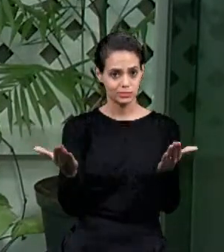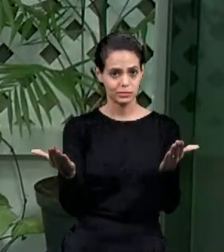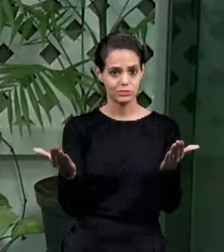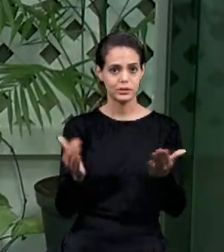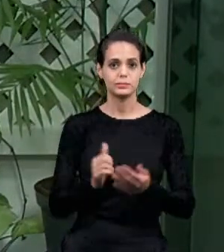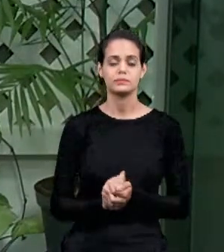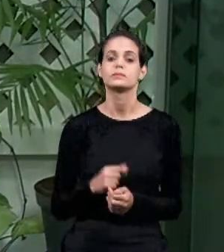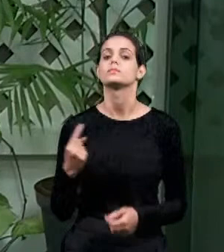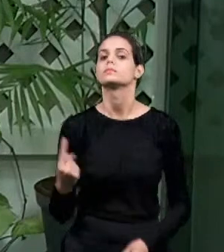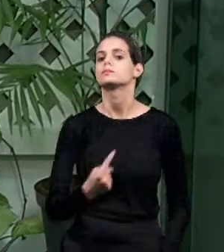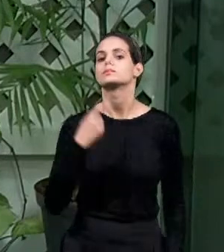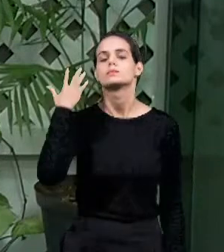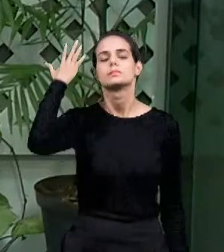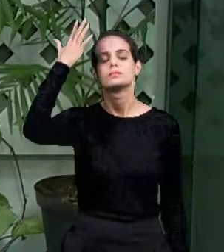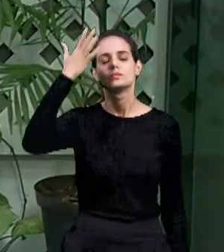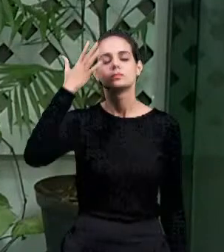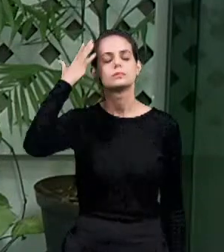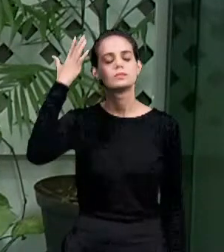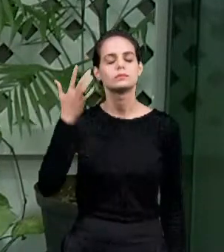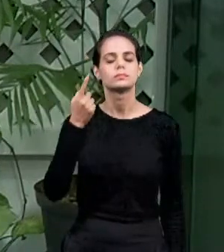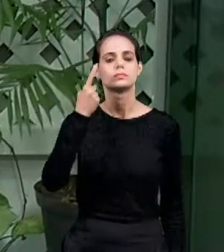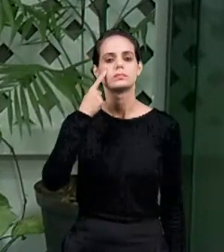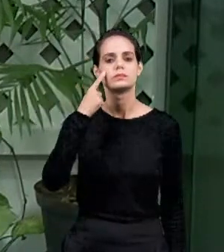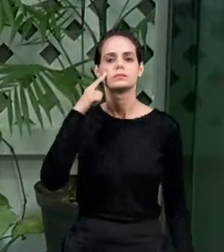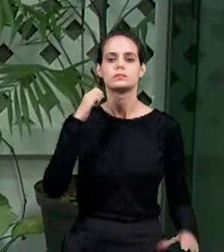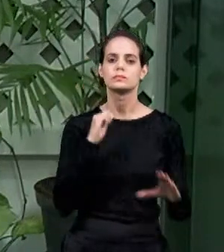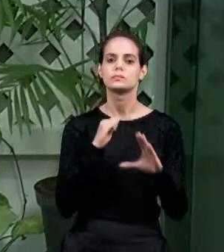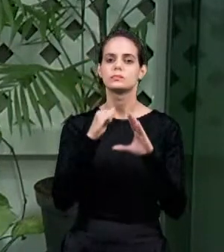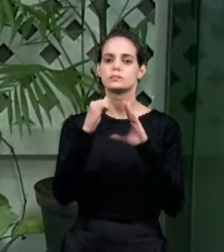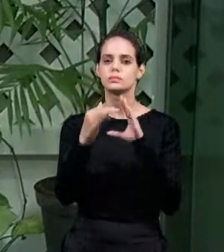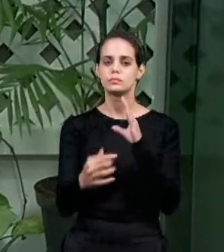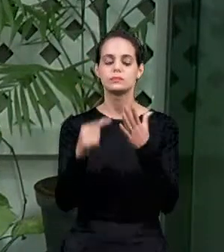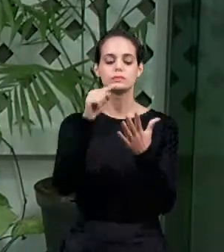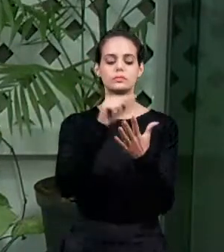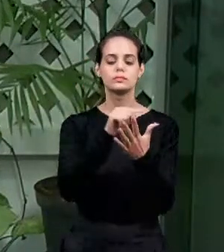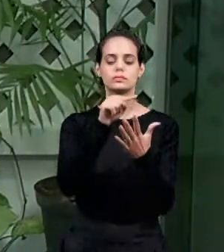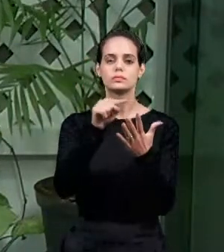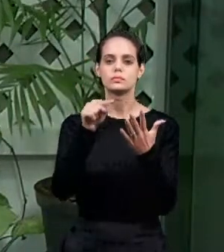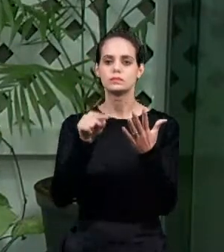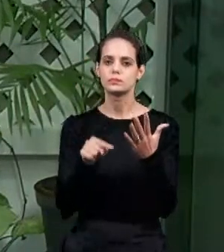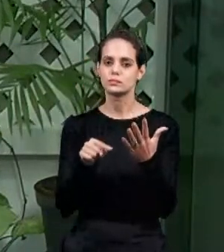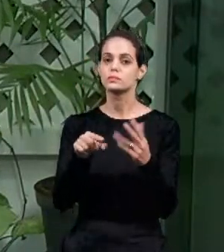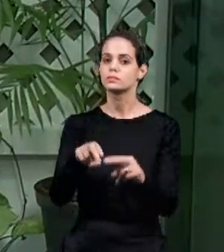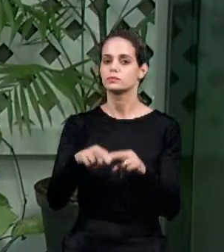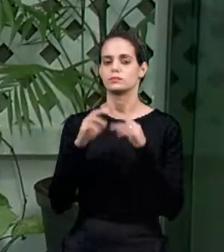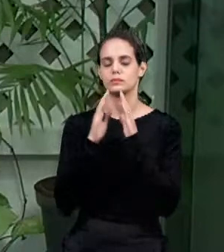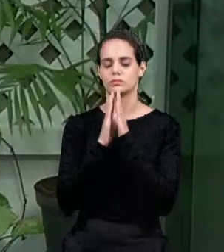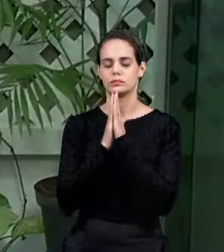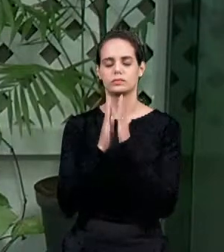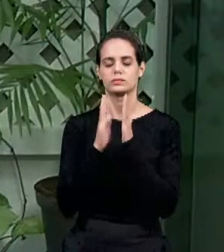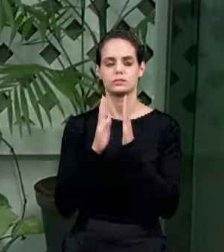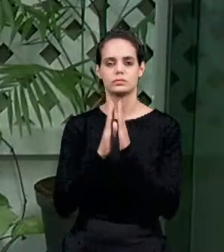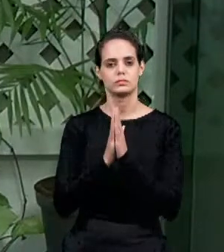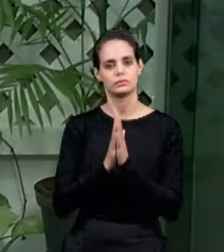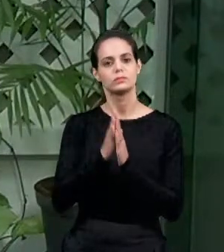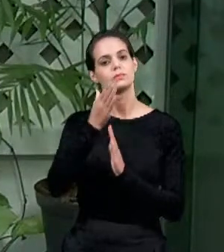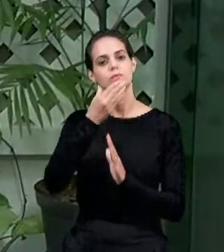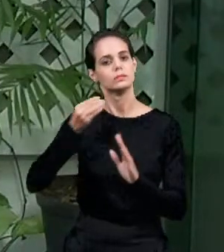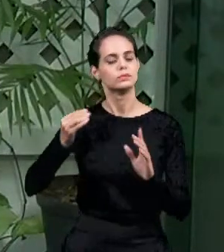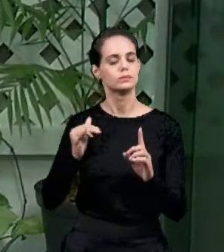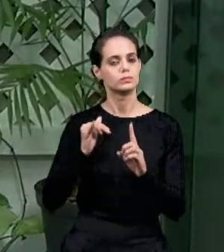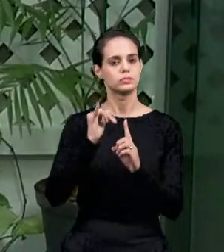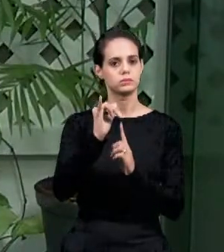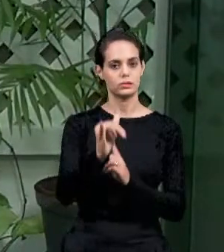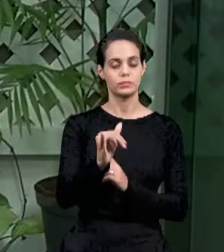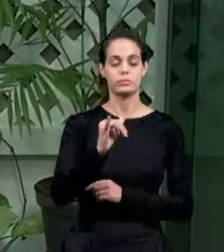mensagem as características que ele apresenta nesse tempo na oração. Ele tem uma